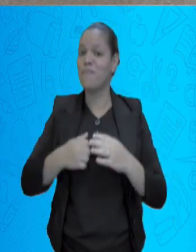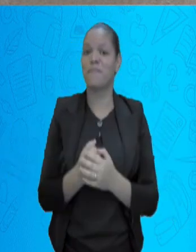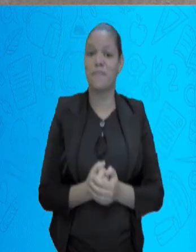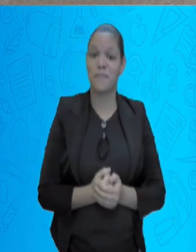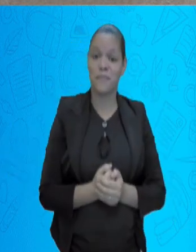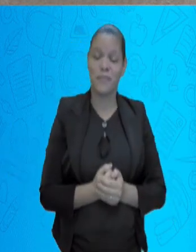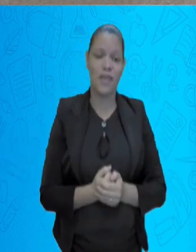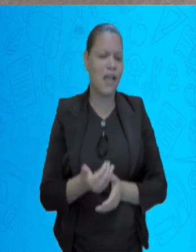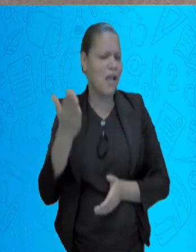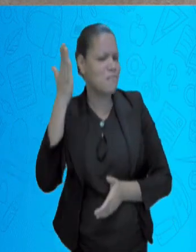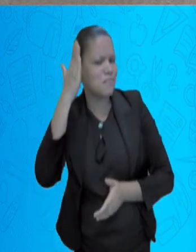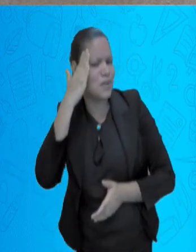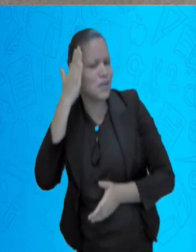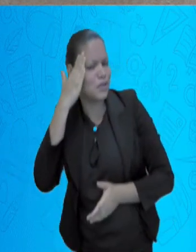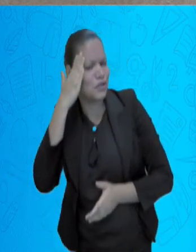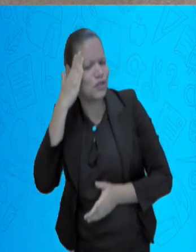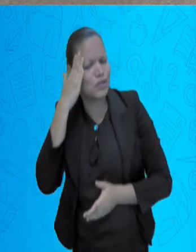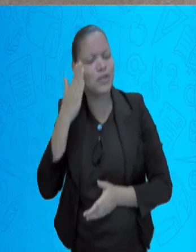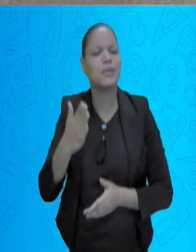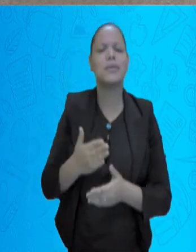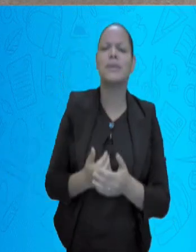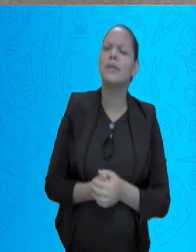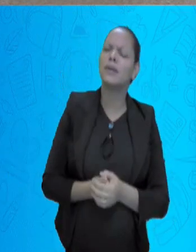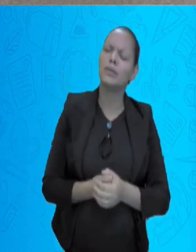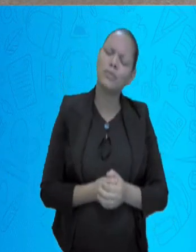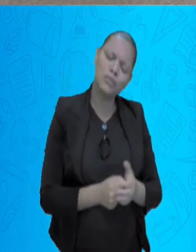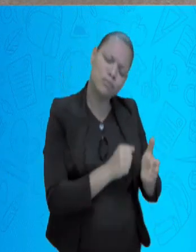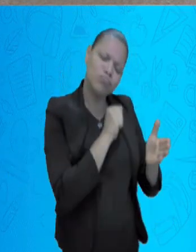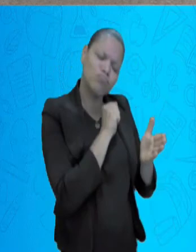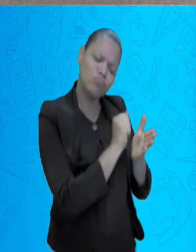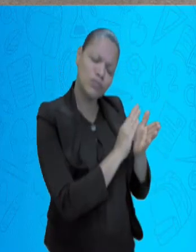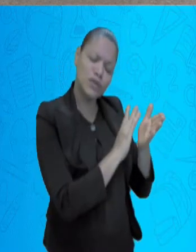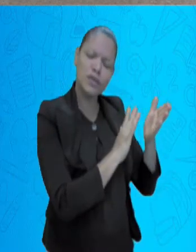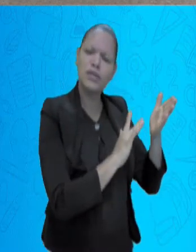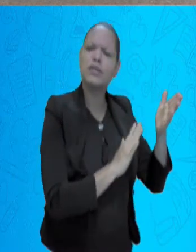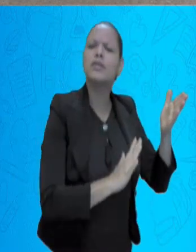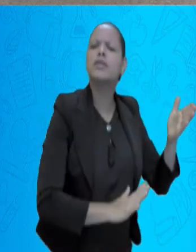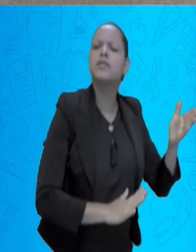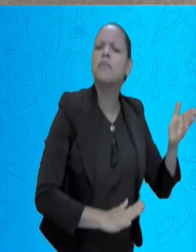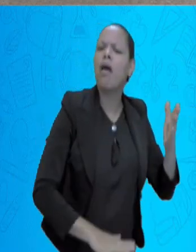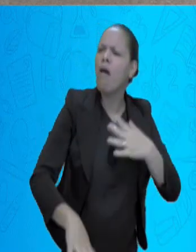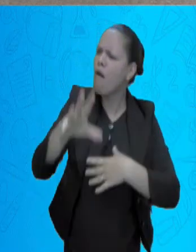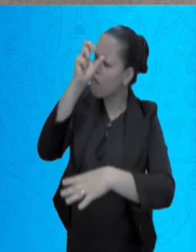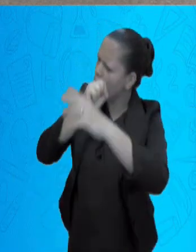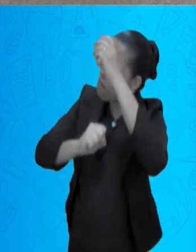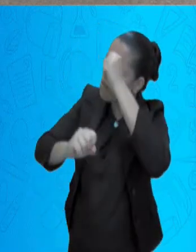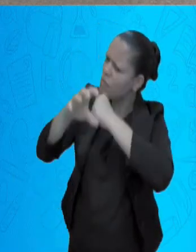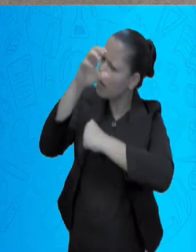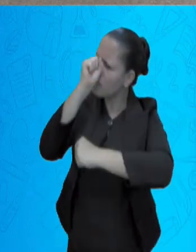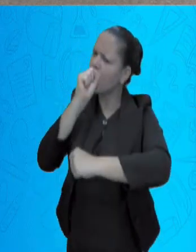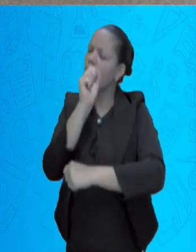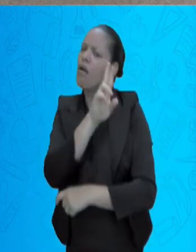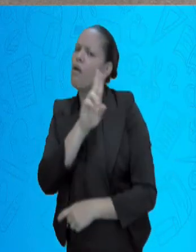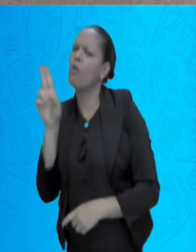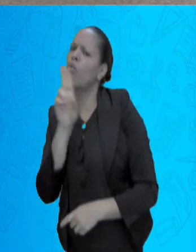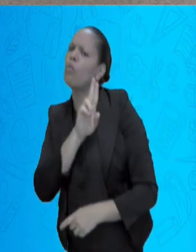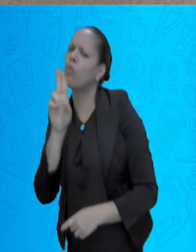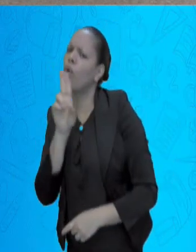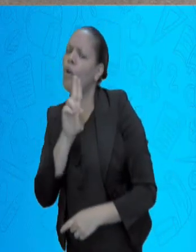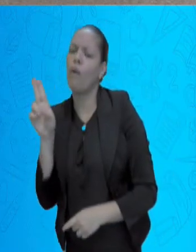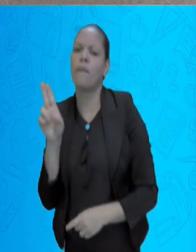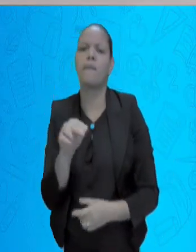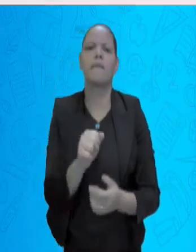pouquinho. Nessa atividade, a gente vai aprender a nomear os instrumentos. Vamos lá?